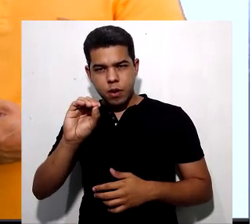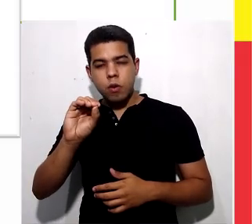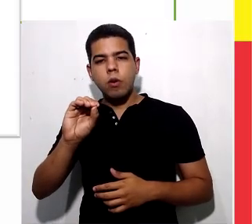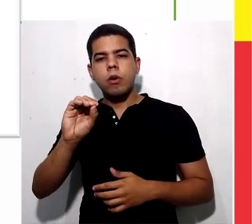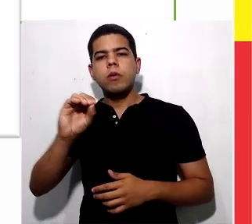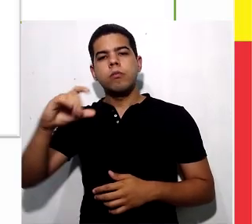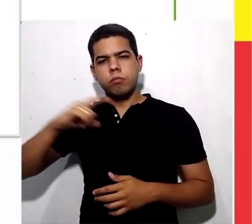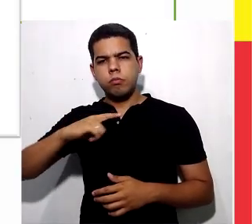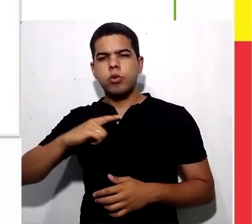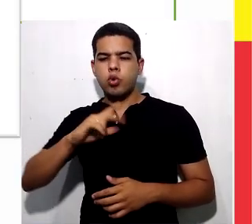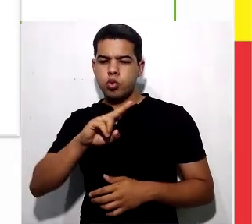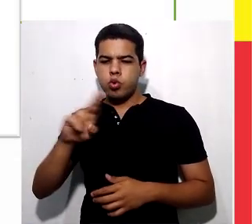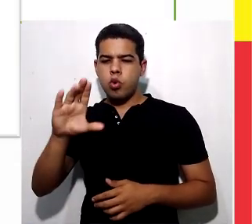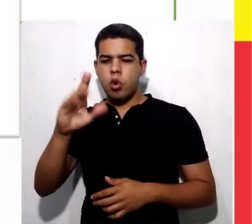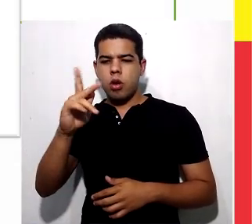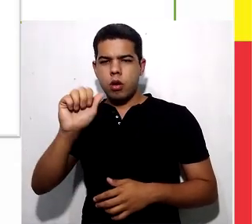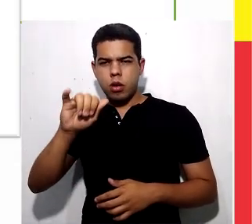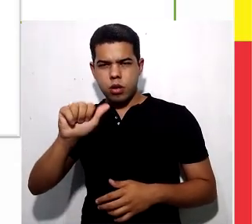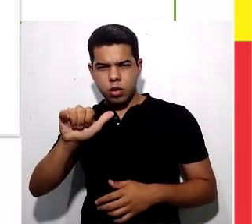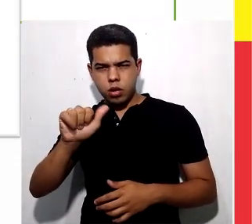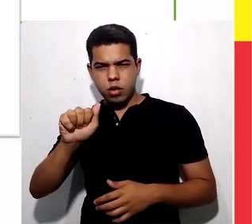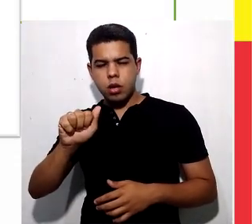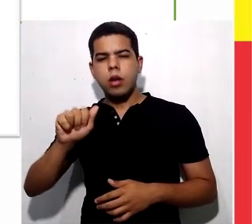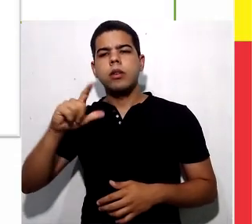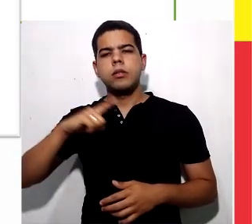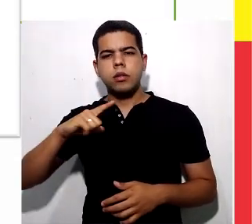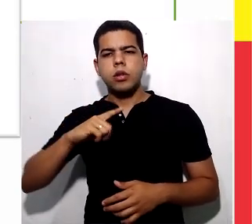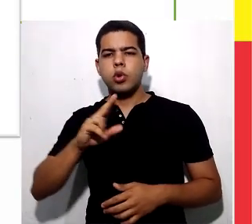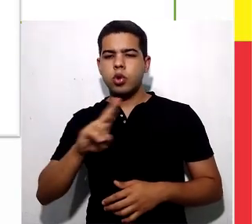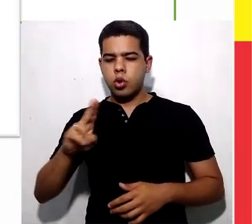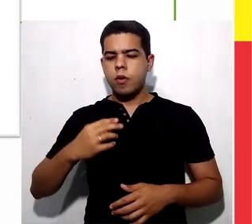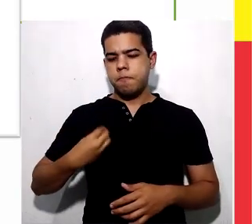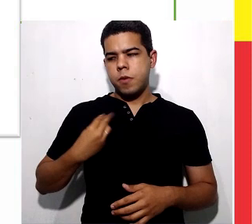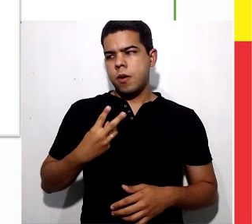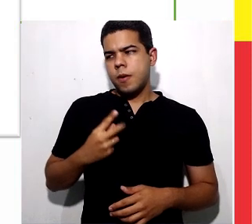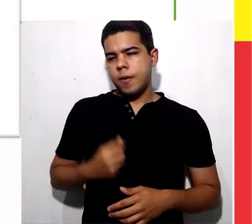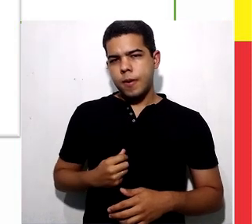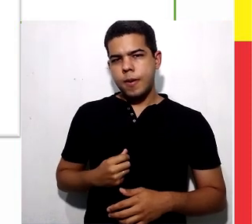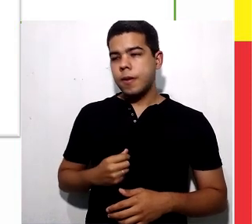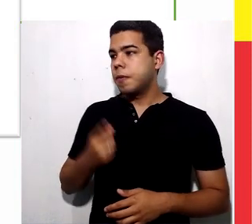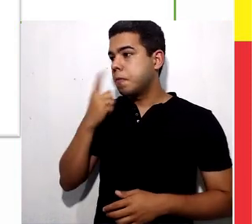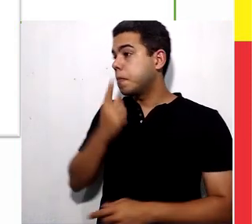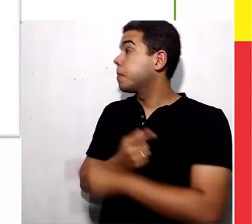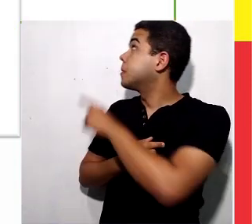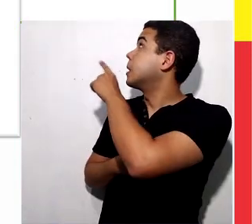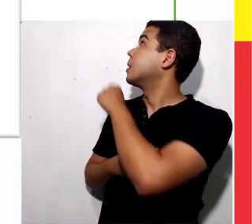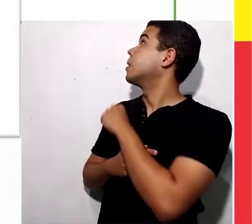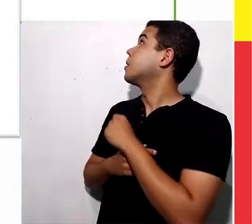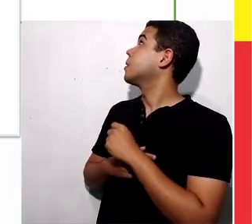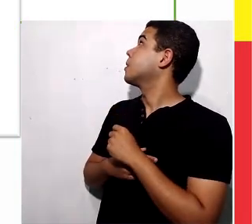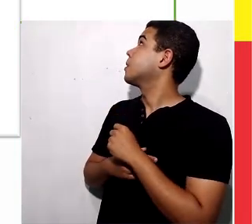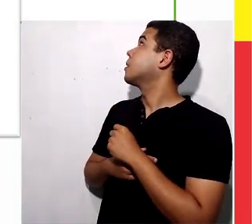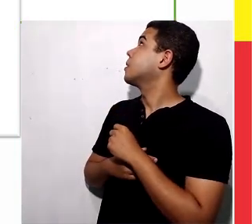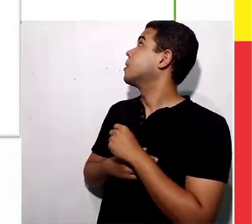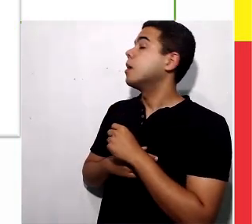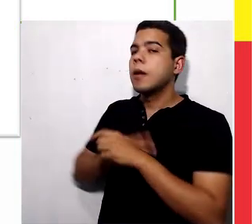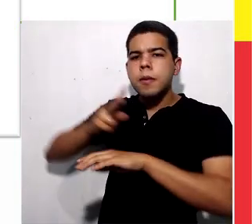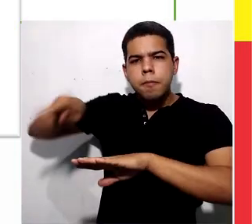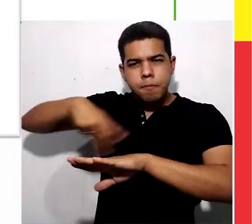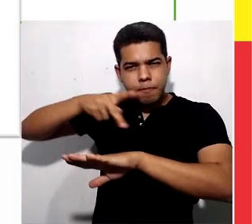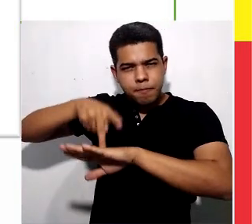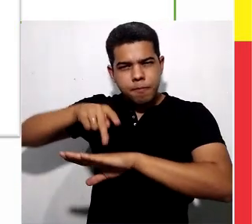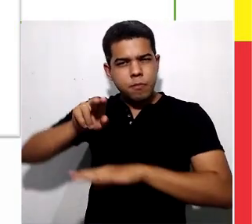vida. Aqui nós temos na tela, um pouco, Samuel, nós temos um mapa da Ucrânia. Eu só gostaria